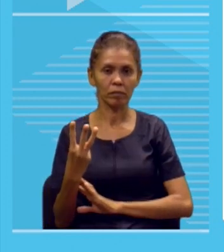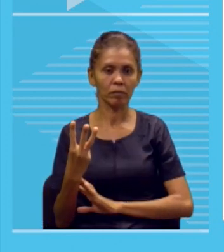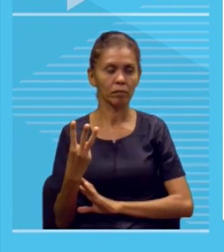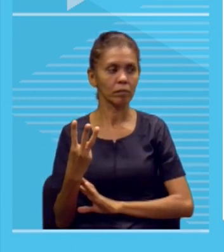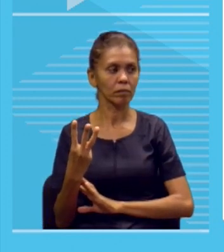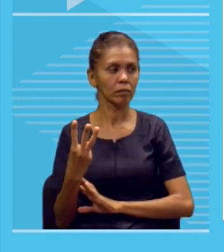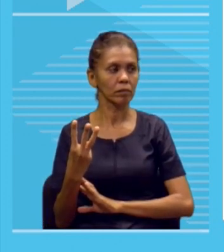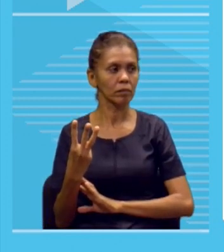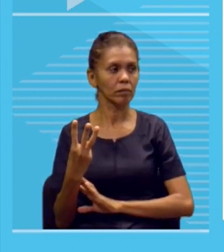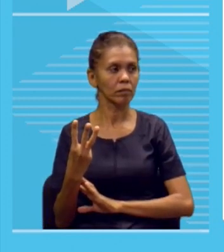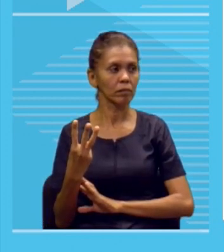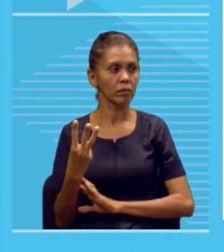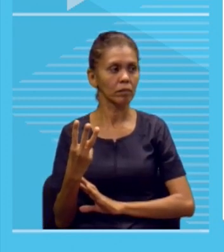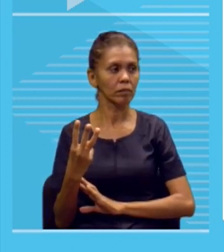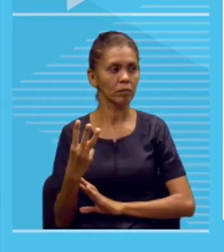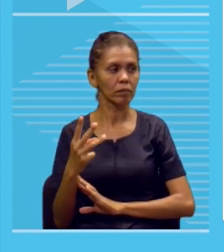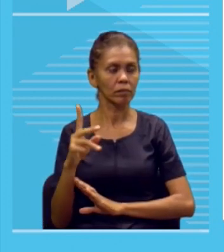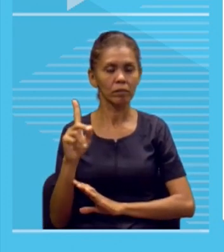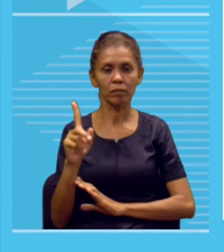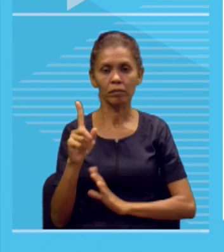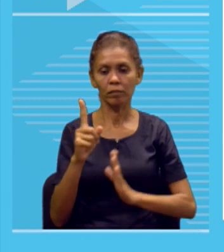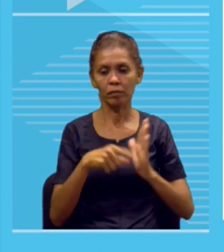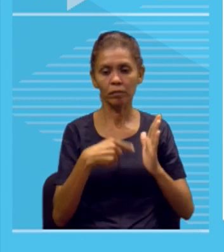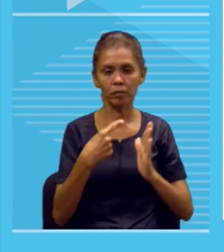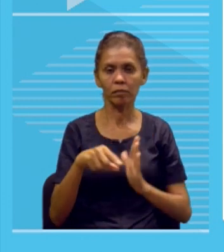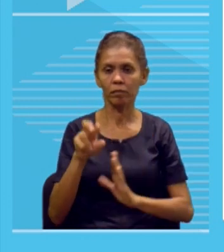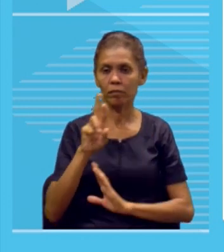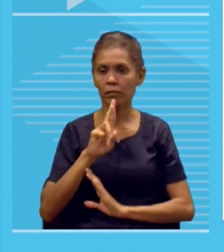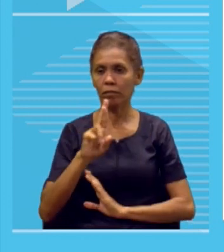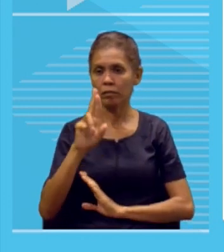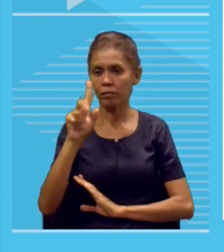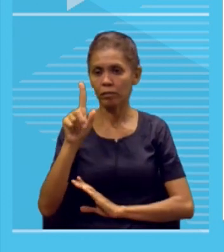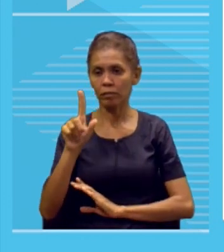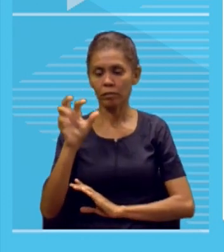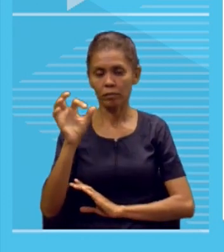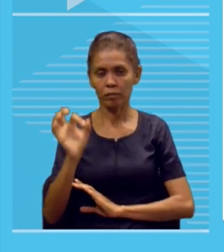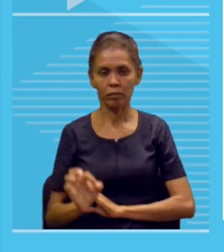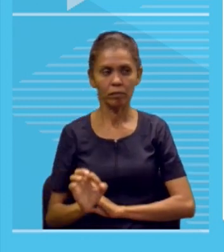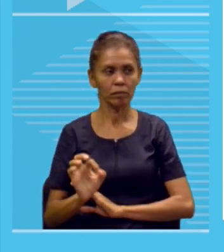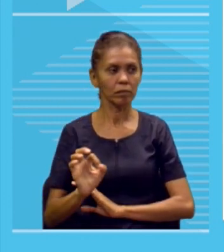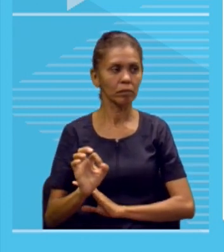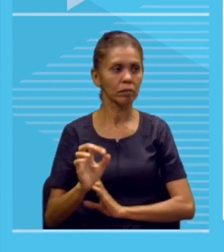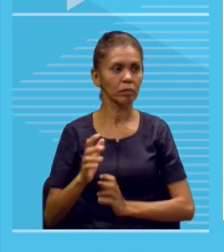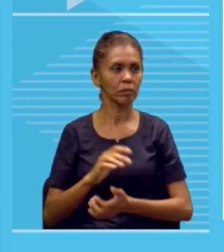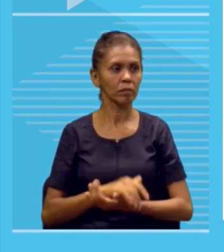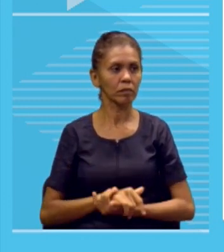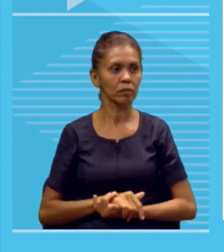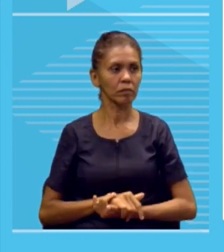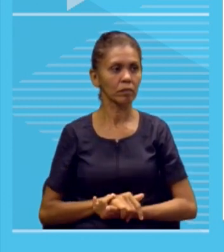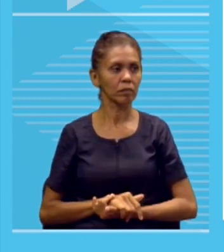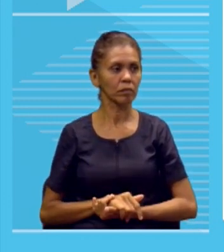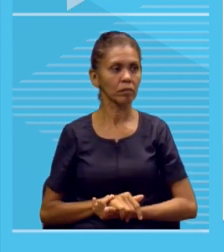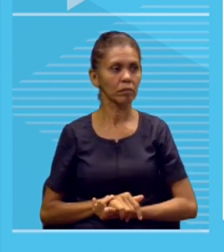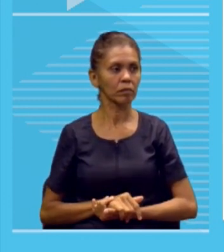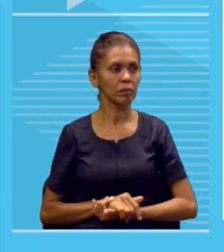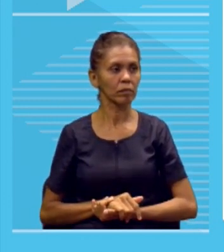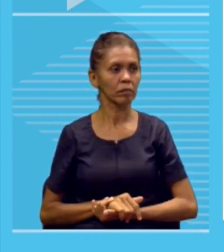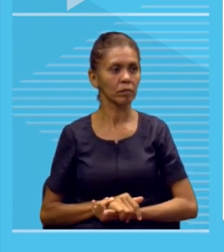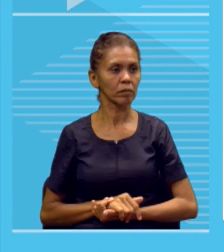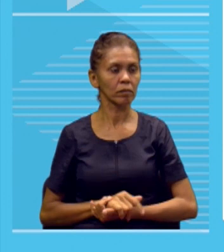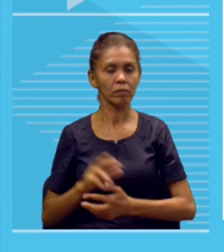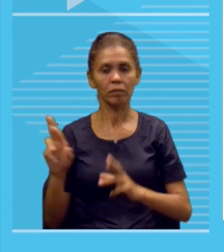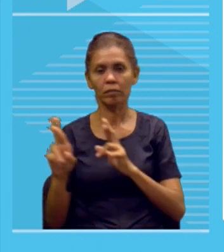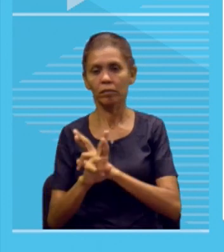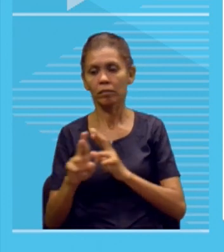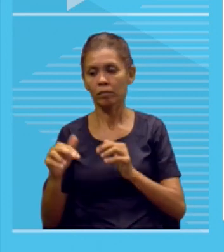Terceira questão, assinale a alternativa que apresenta uma sentença correta sobre a urbanização